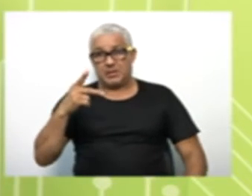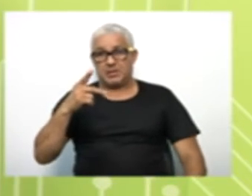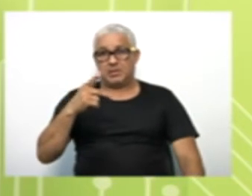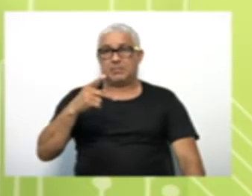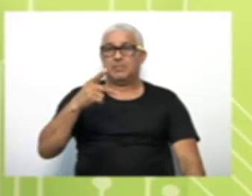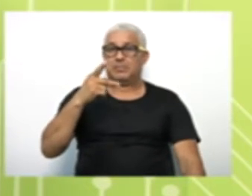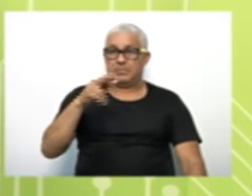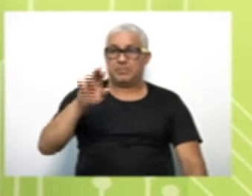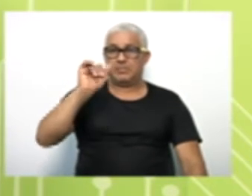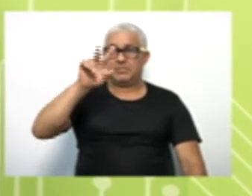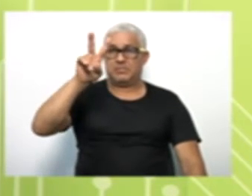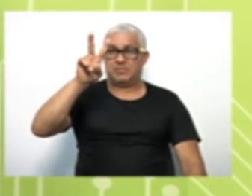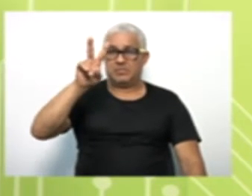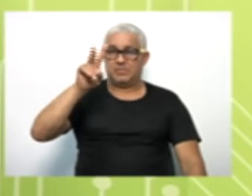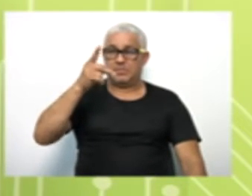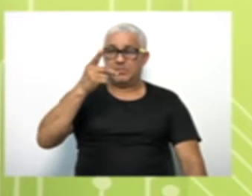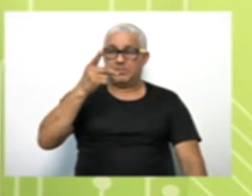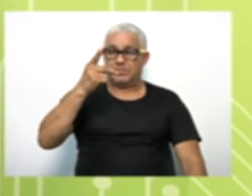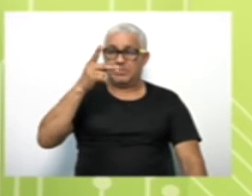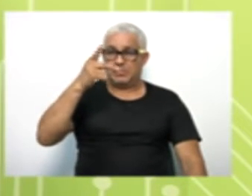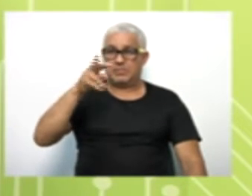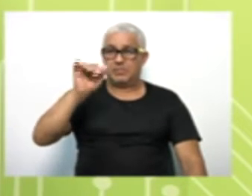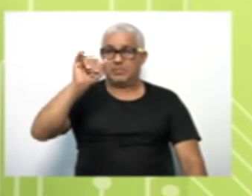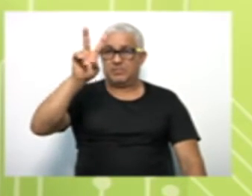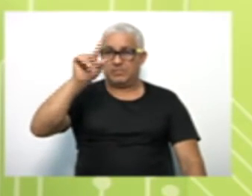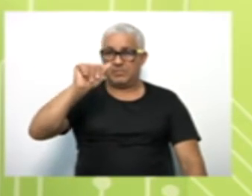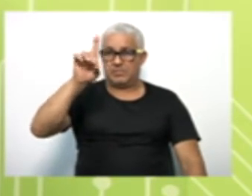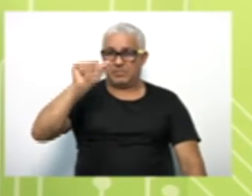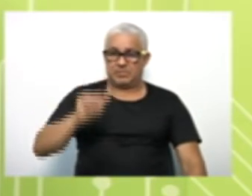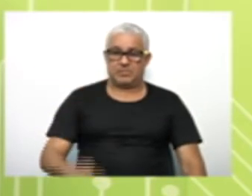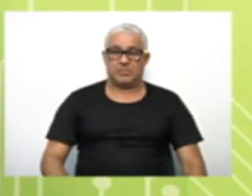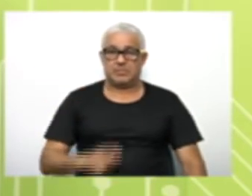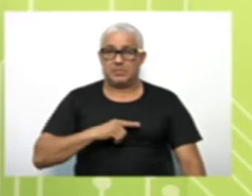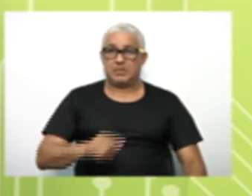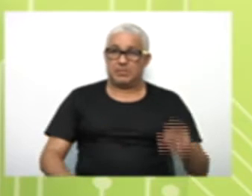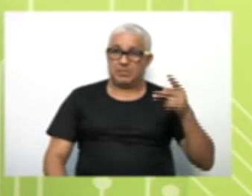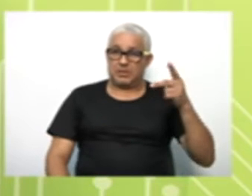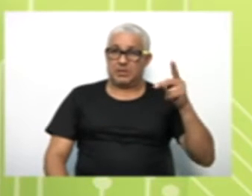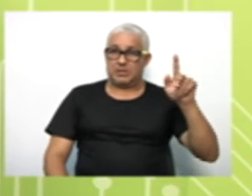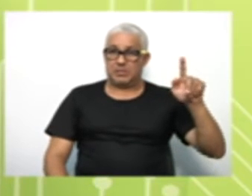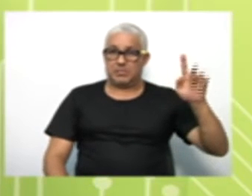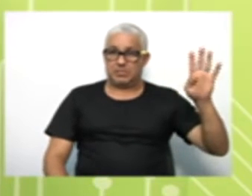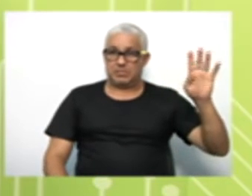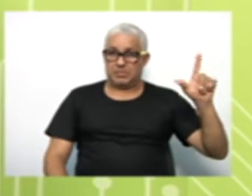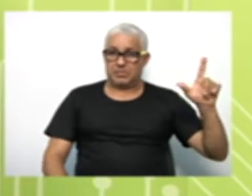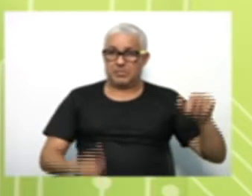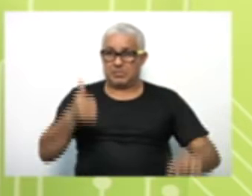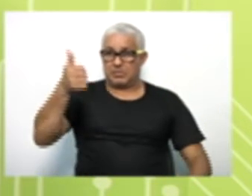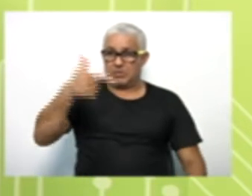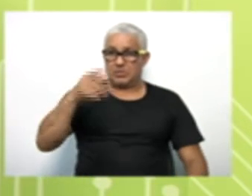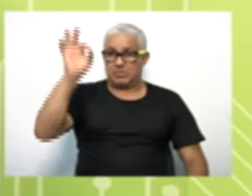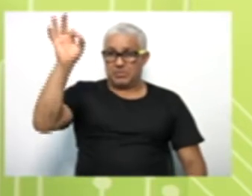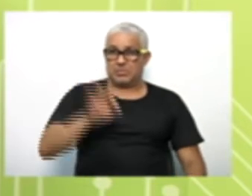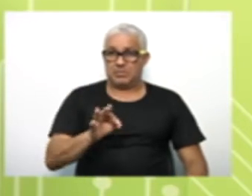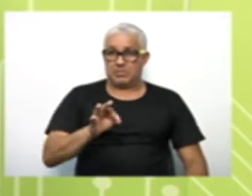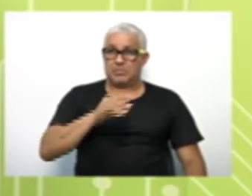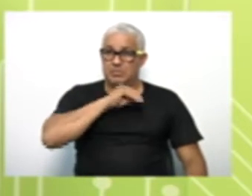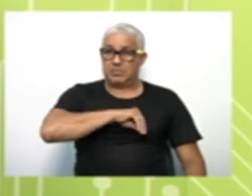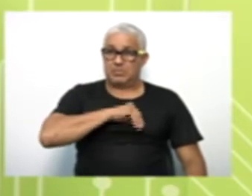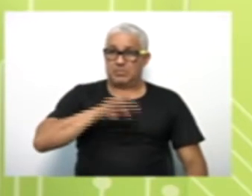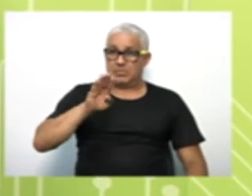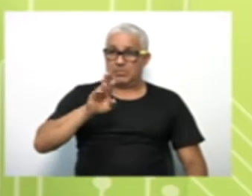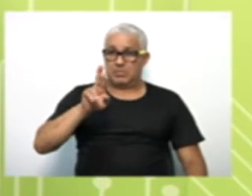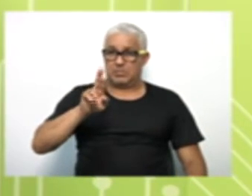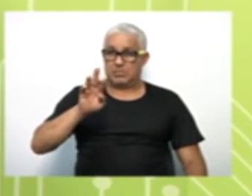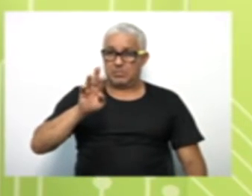eles? O PGBL você pode deduzir até 12% da sua renda bruta para ter benefício ou incentivo